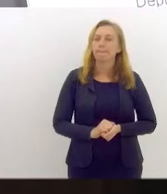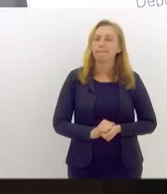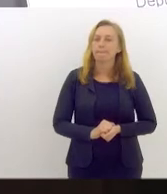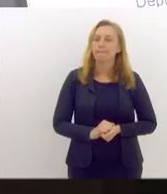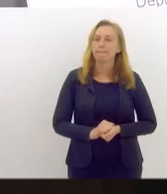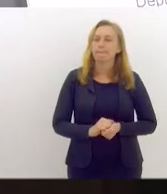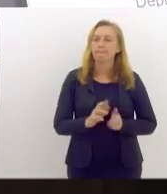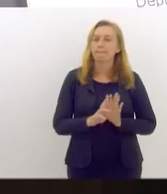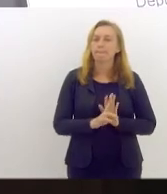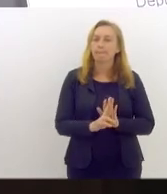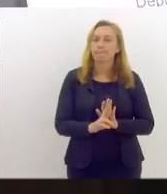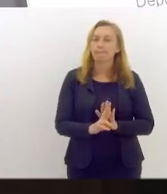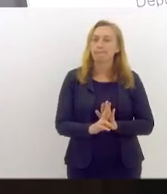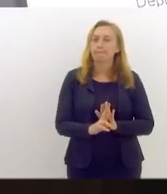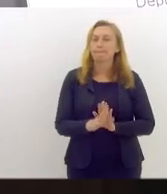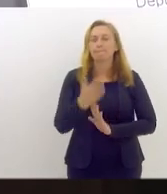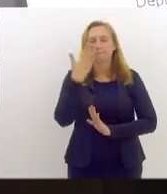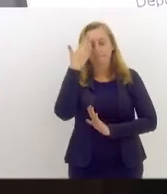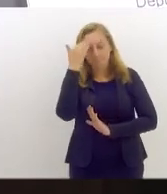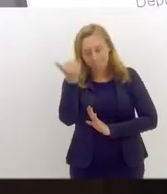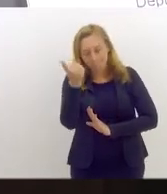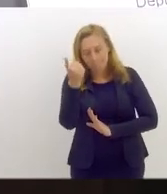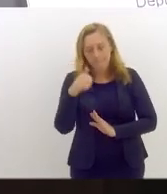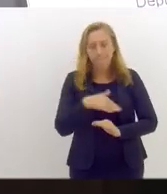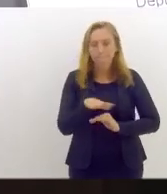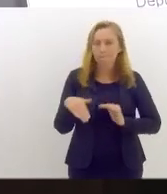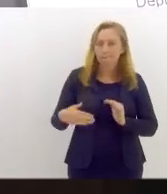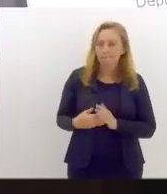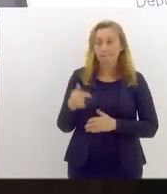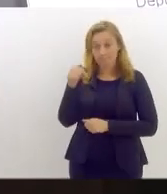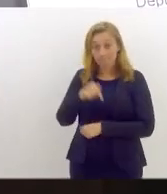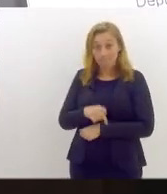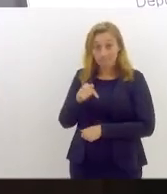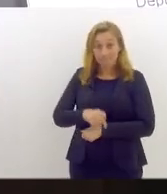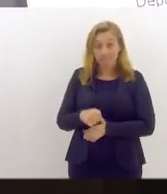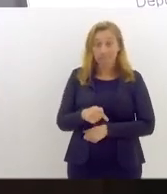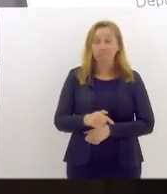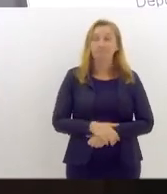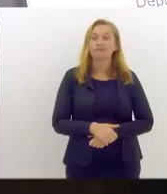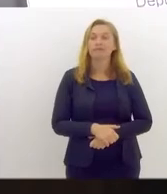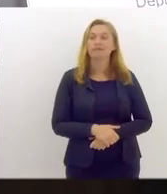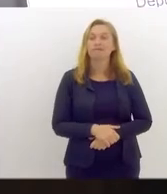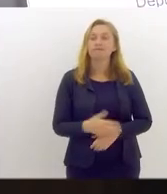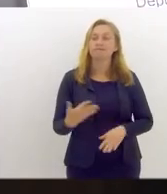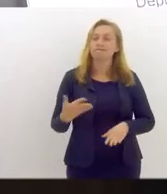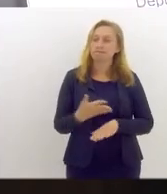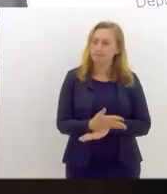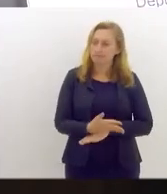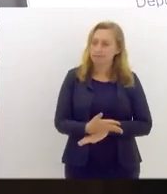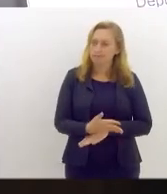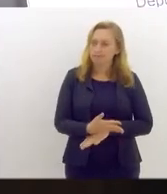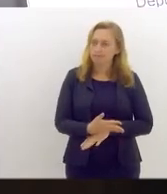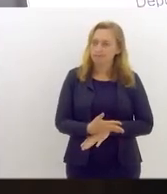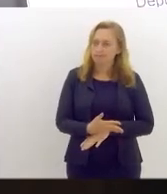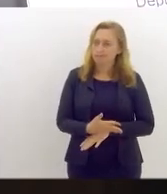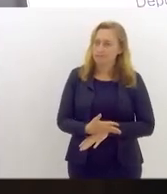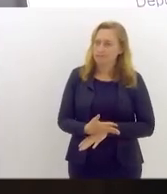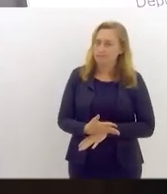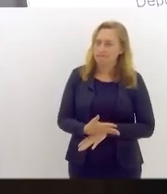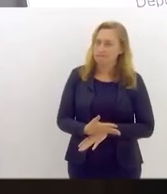a representatividade a gente sabe que todos que aqui estão e para chegar à posição que